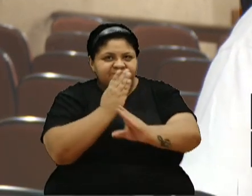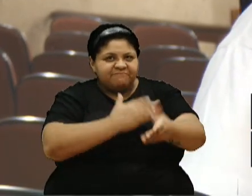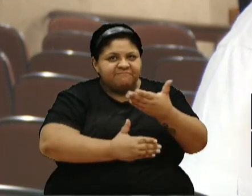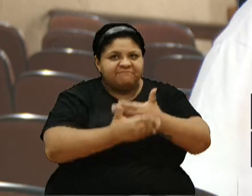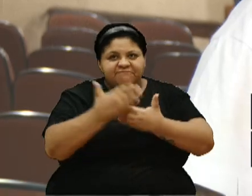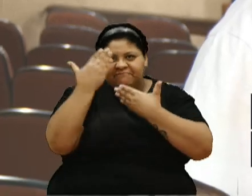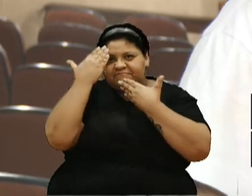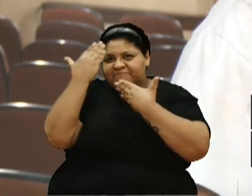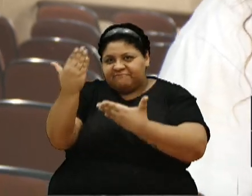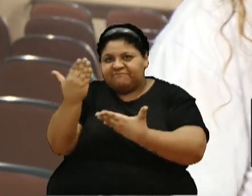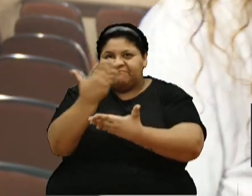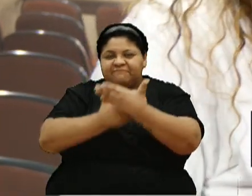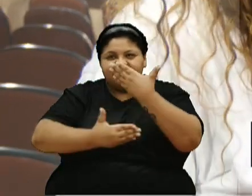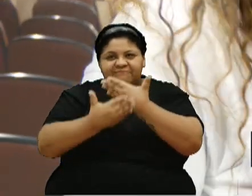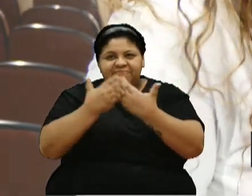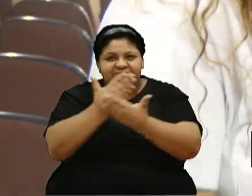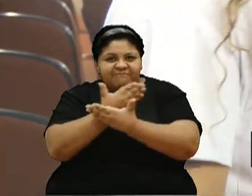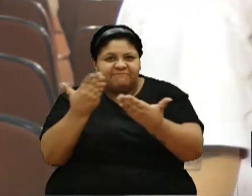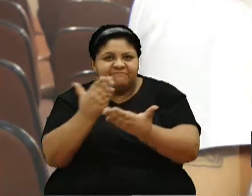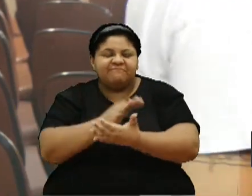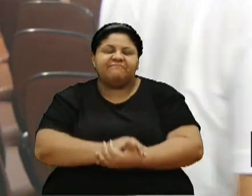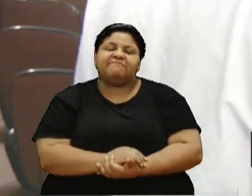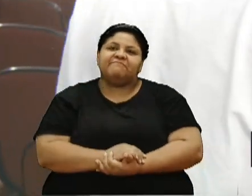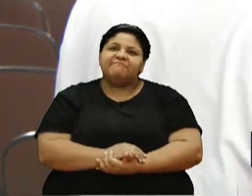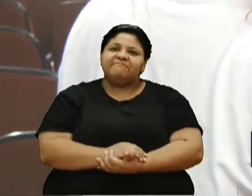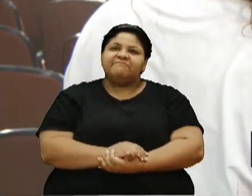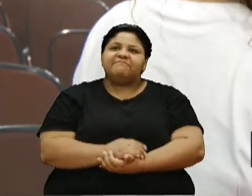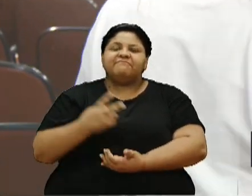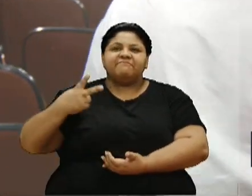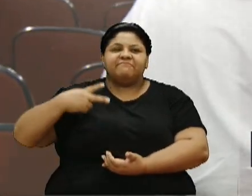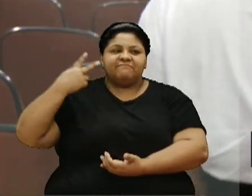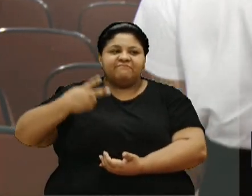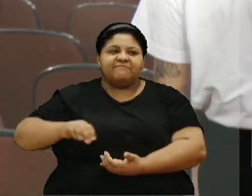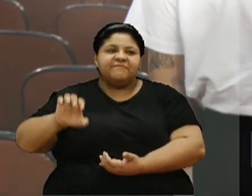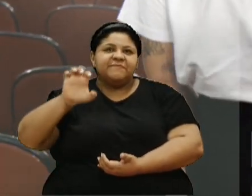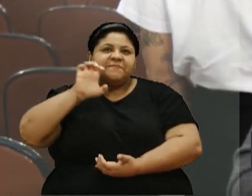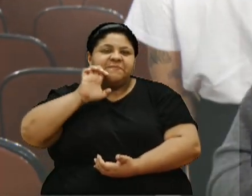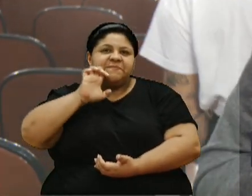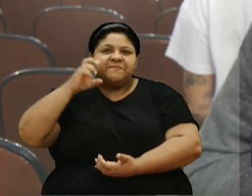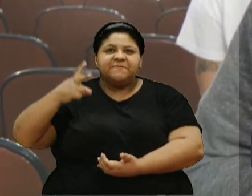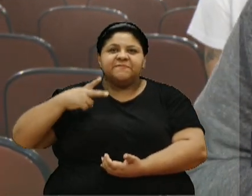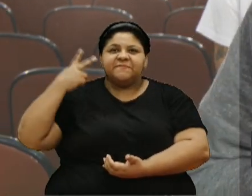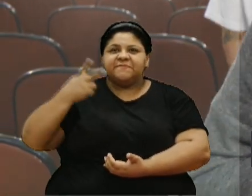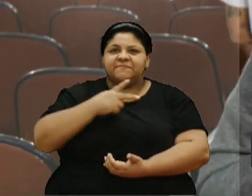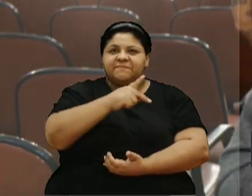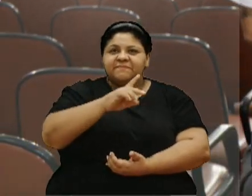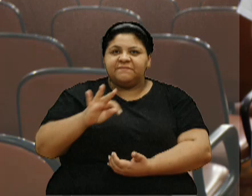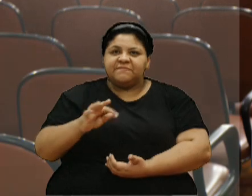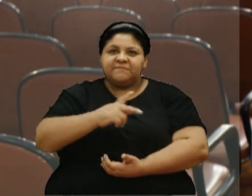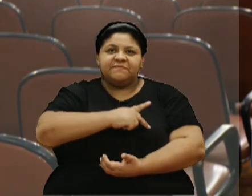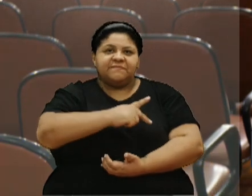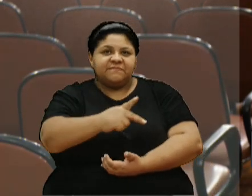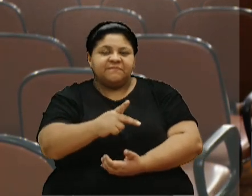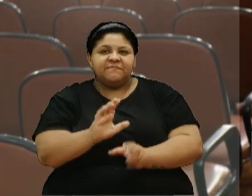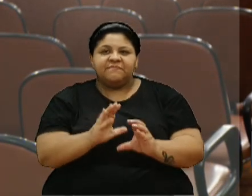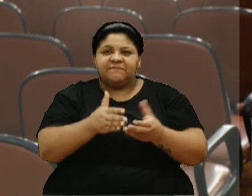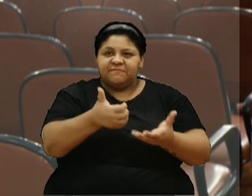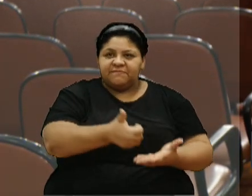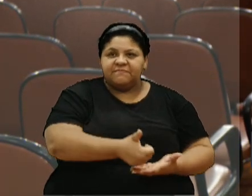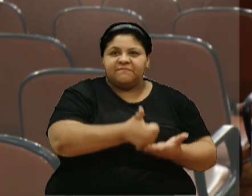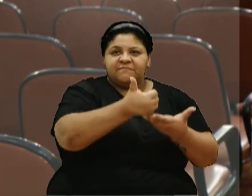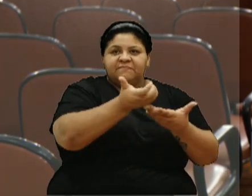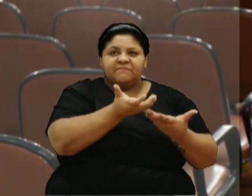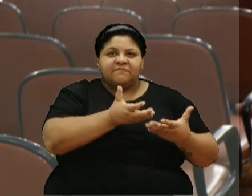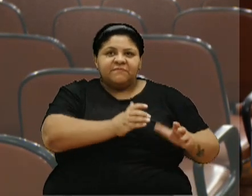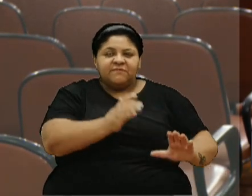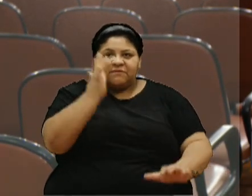Muito obrigada, um bom encontro a nós. Obrigado. Vereadora Estela Balardim, do Partido dos Trabalhadores, ela que é presidente da Frente Parlamentar em Defesa